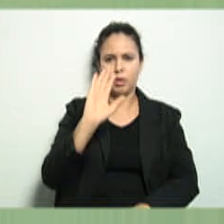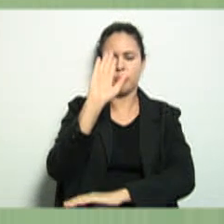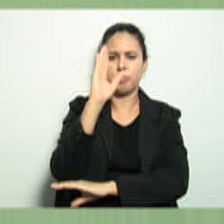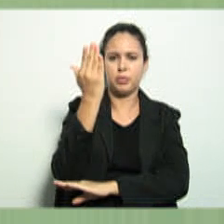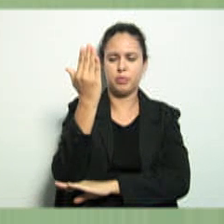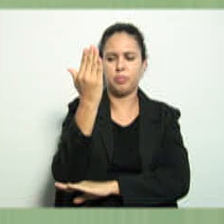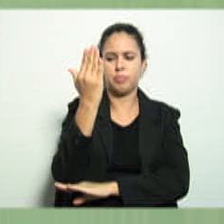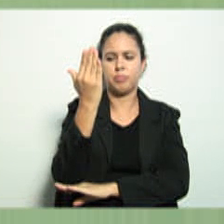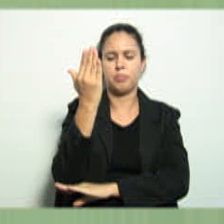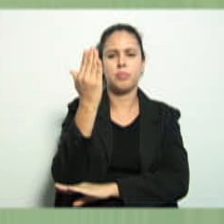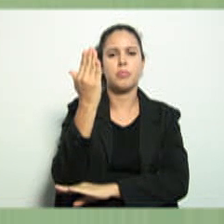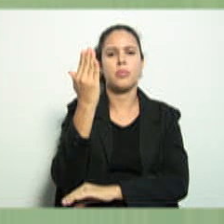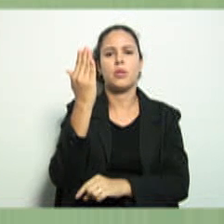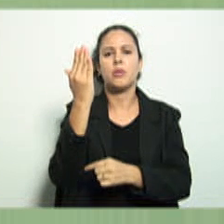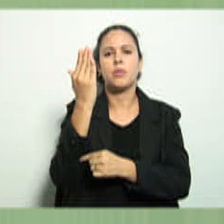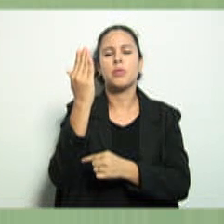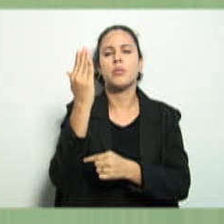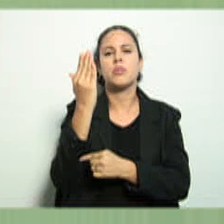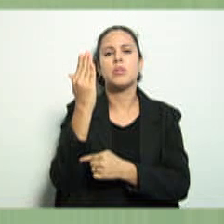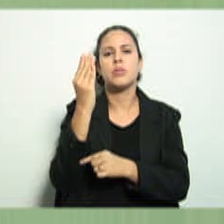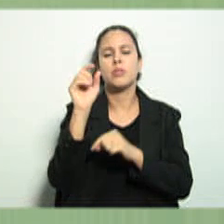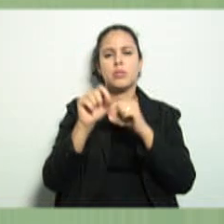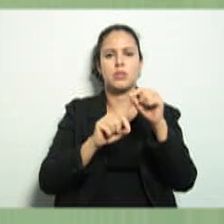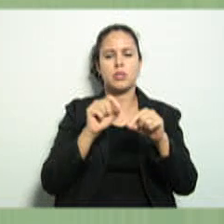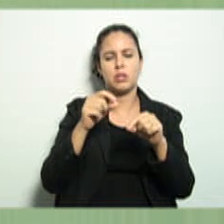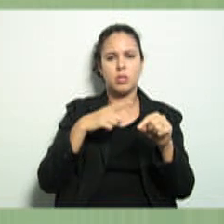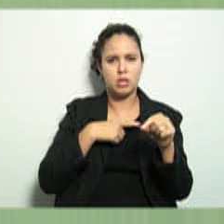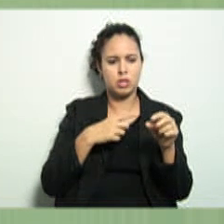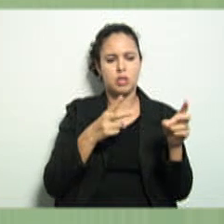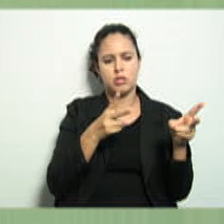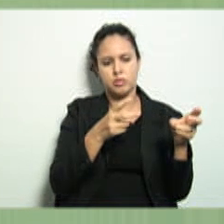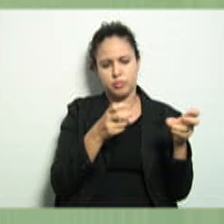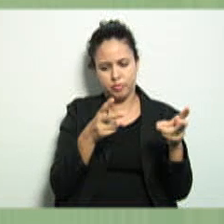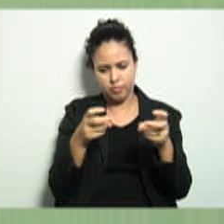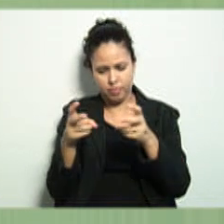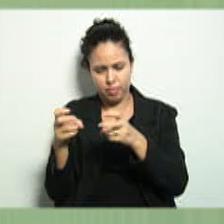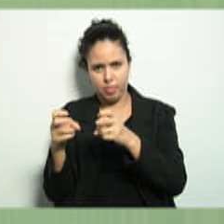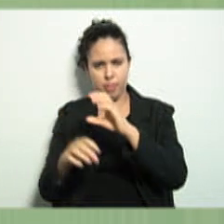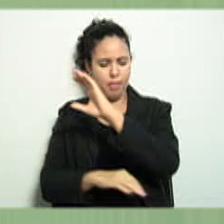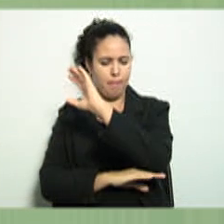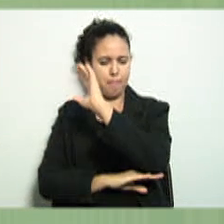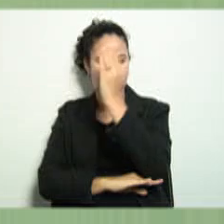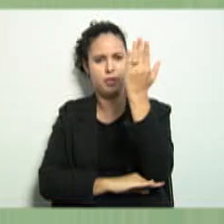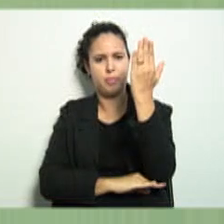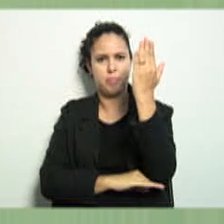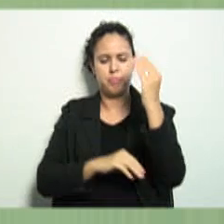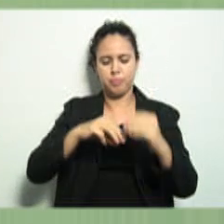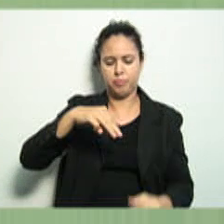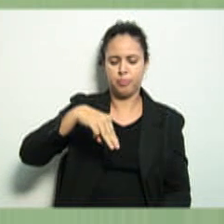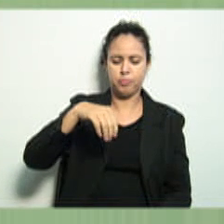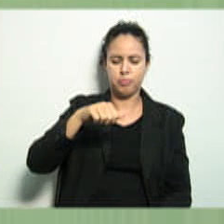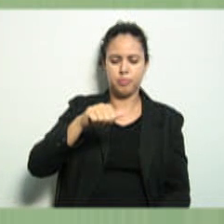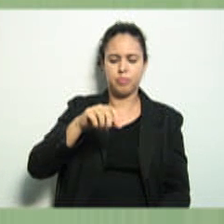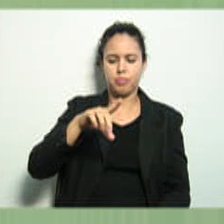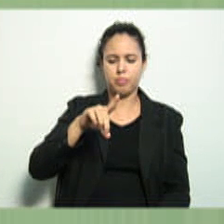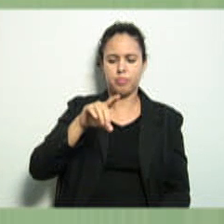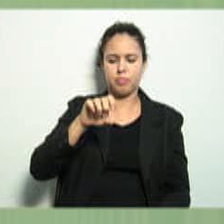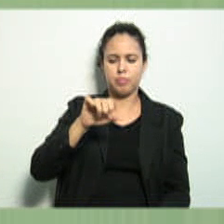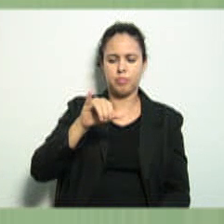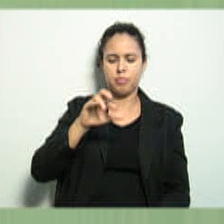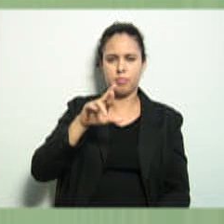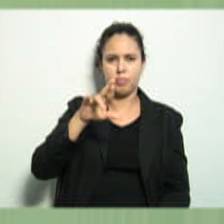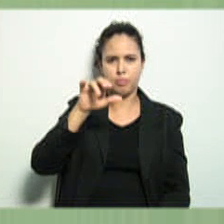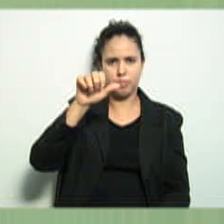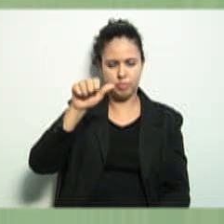que interessante, existe exploração de madeira no nosso estado? Existe sim, muita, mas ela é beneficiada em